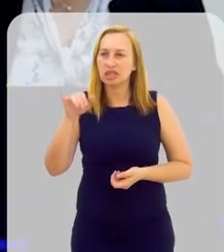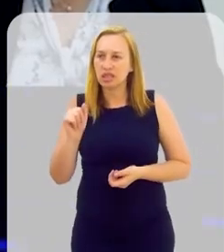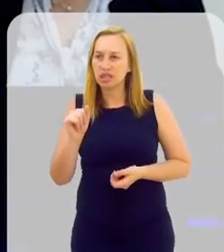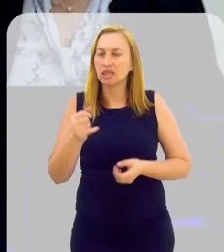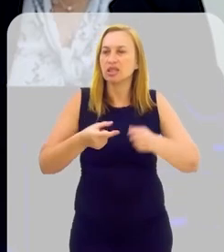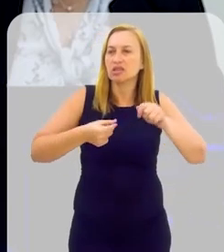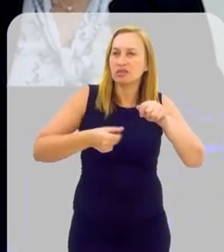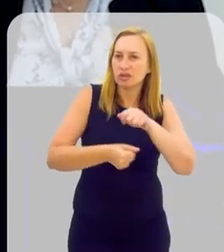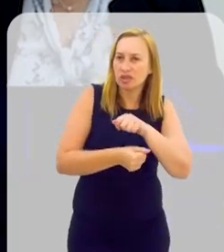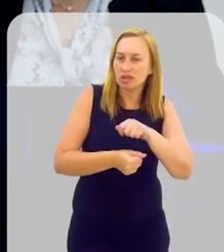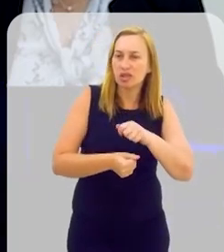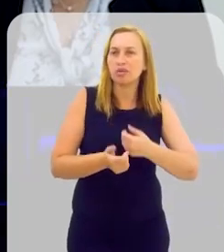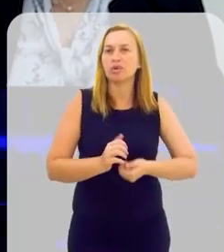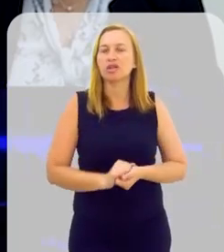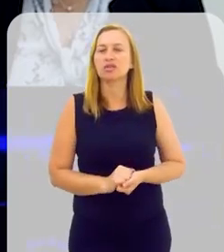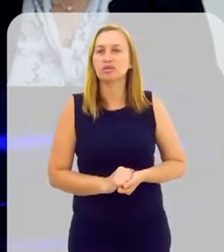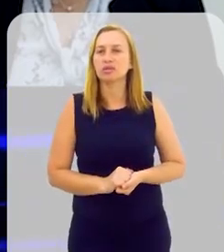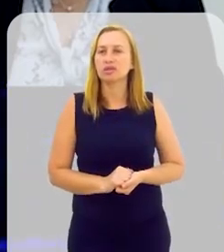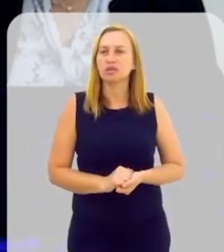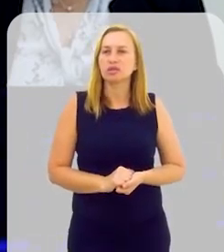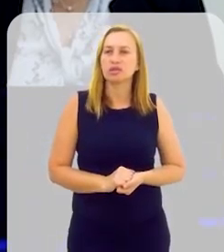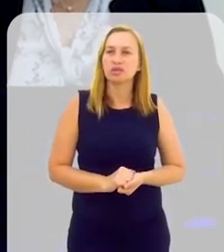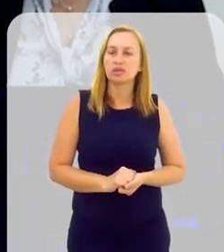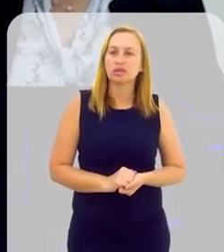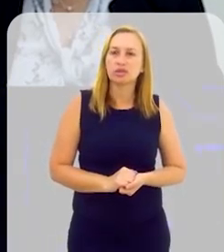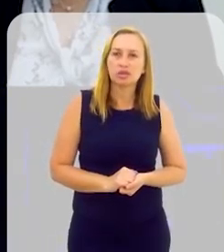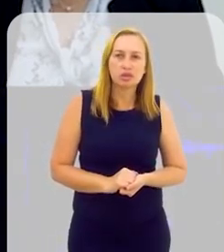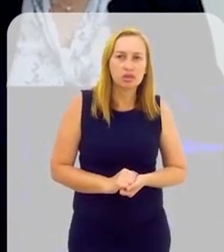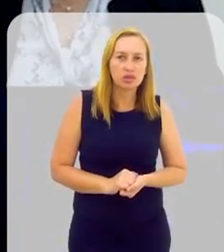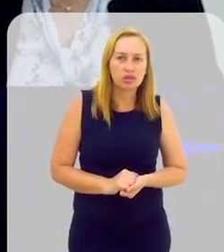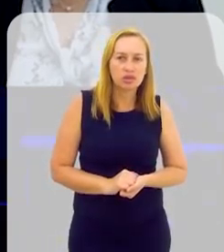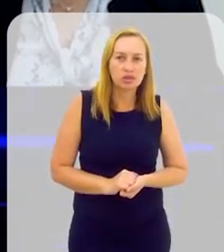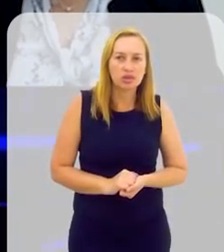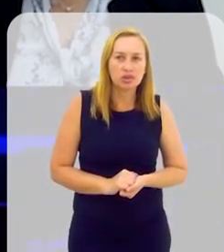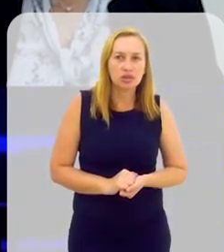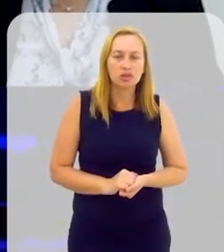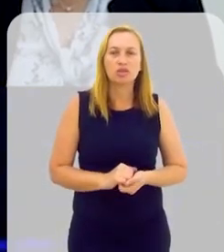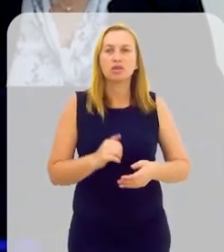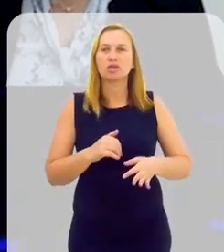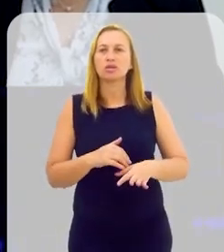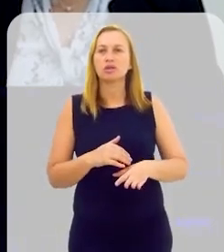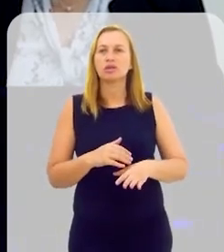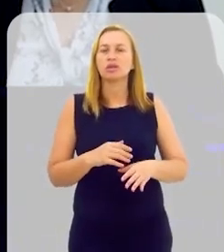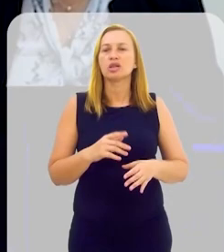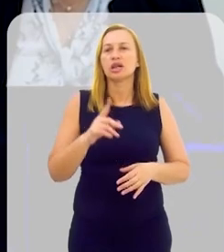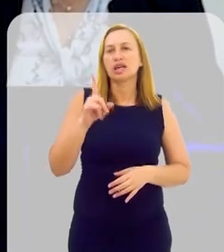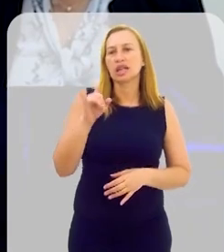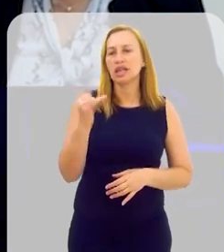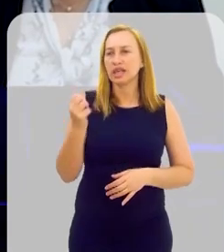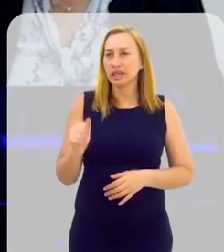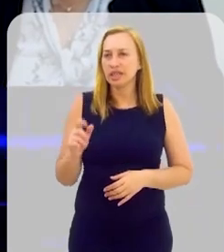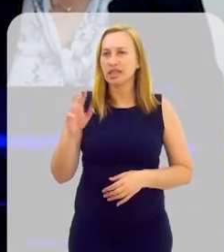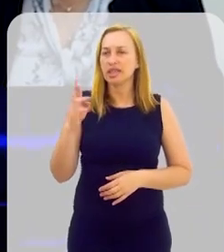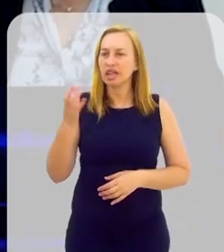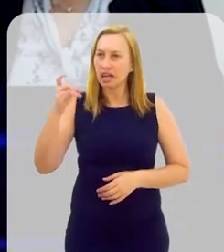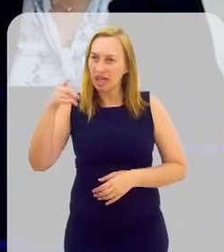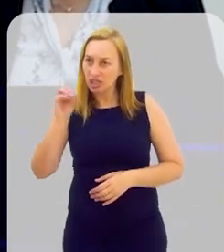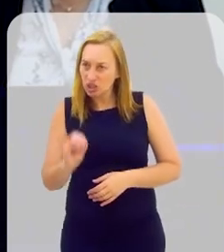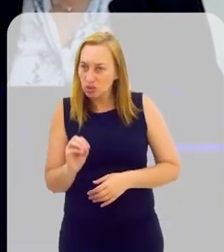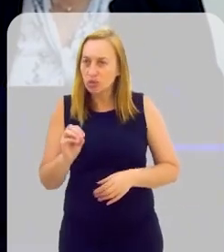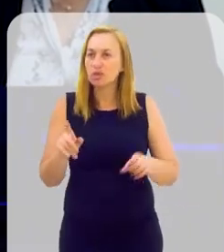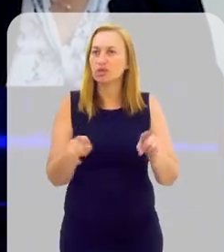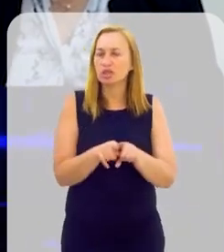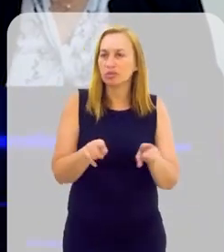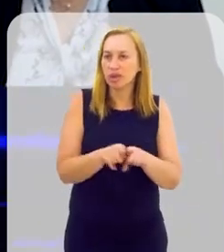a garantia de captação de financiamento, que o Sebrae oferece uma linha de não oferece, ele oferece garantia para a tomada dessa linha de